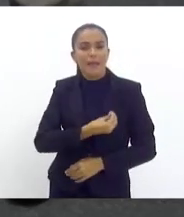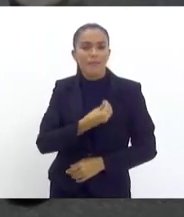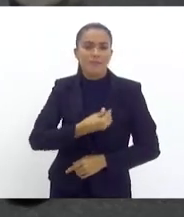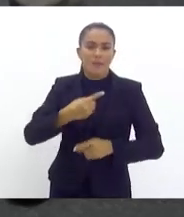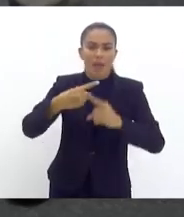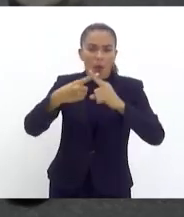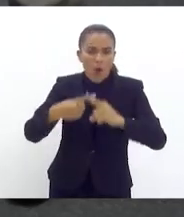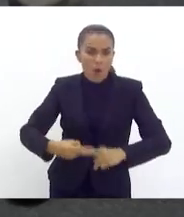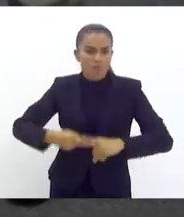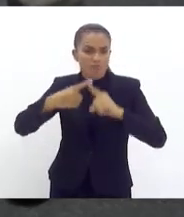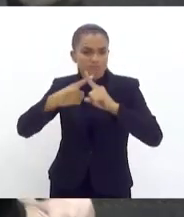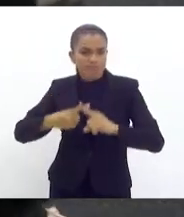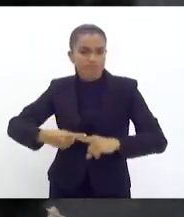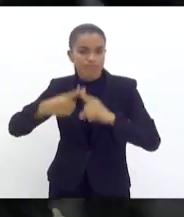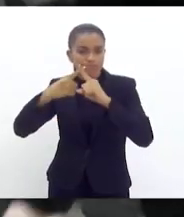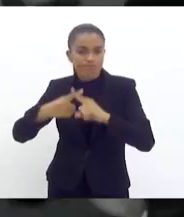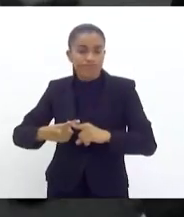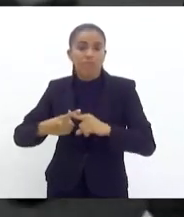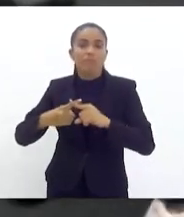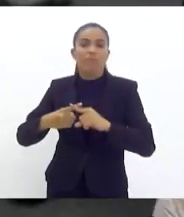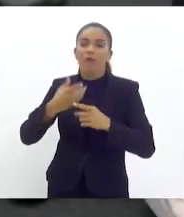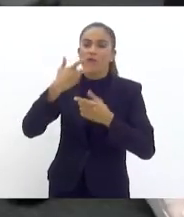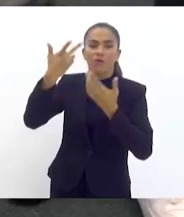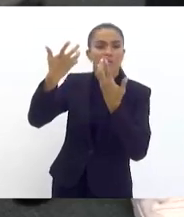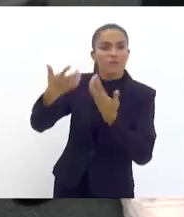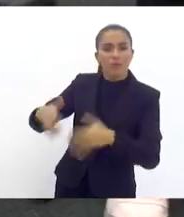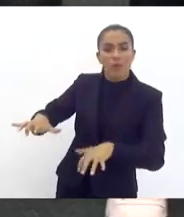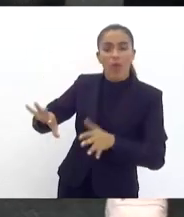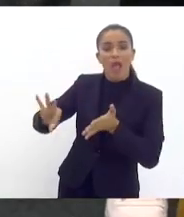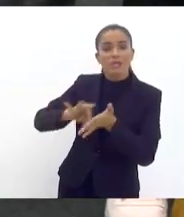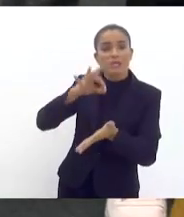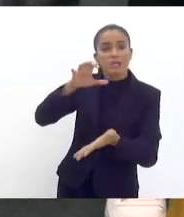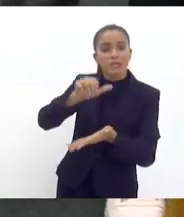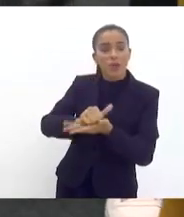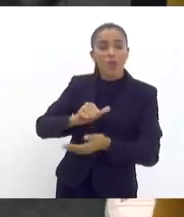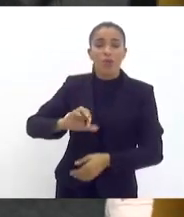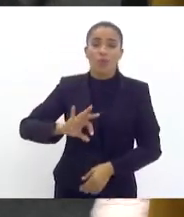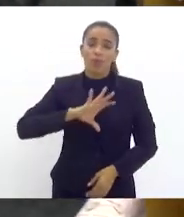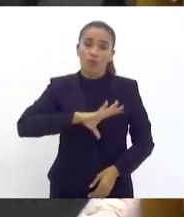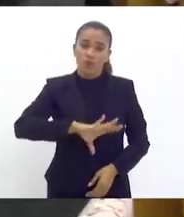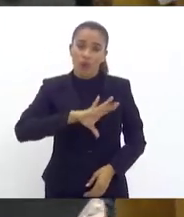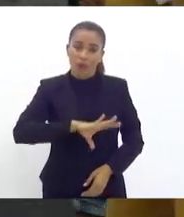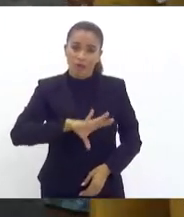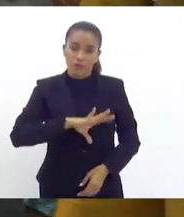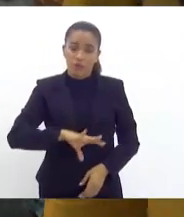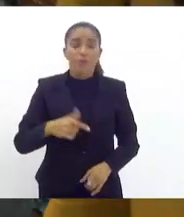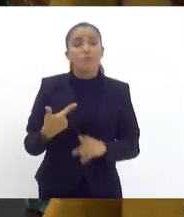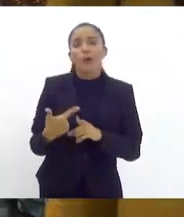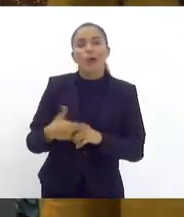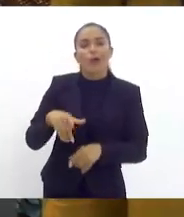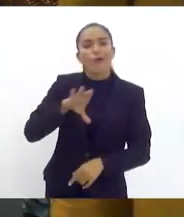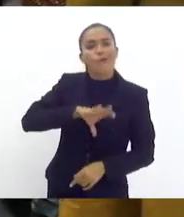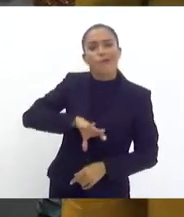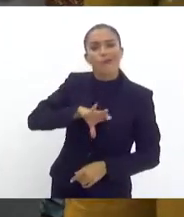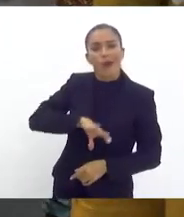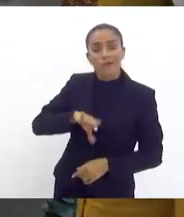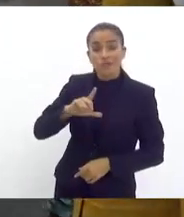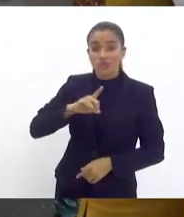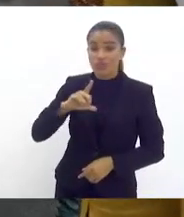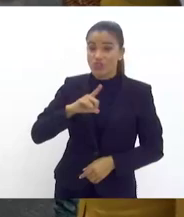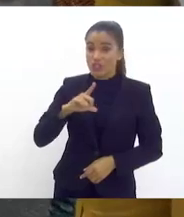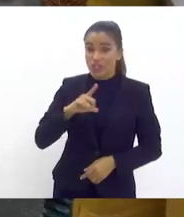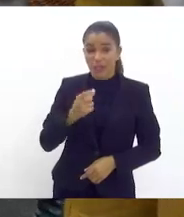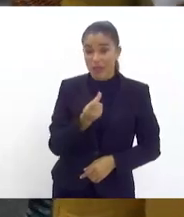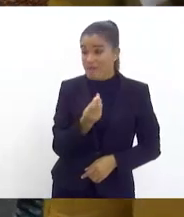competições, recusou a inscrição do Vasco da Gama, porque o Vasco da Gama tinha